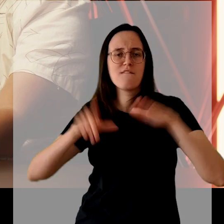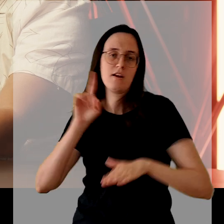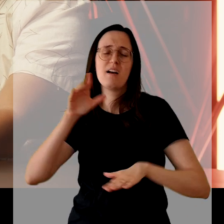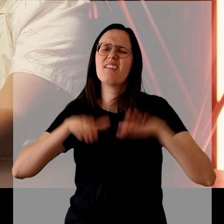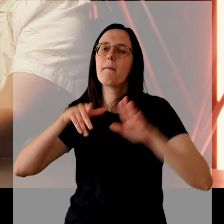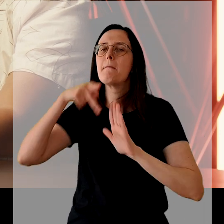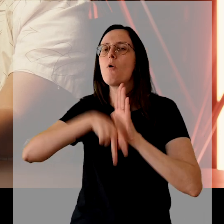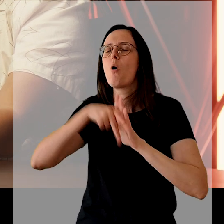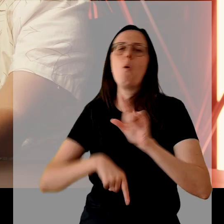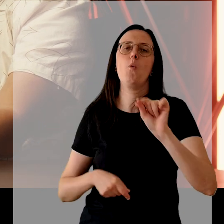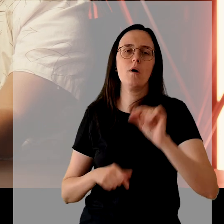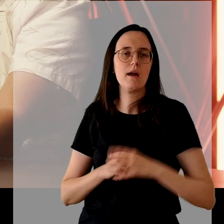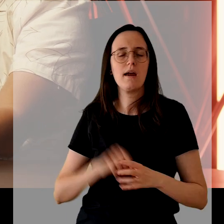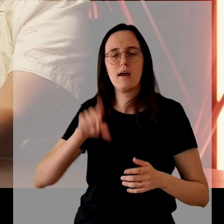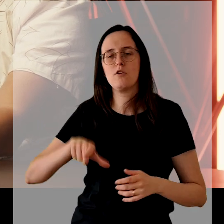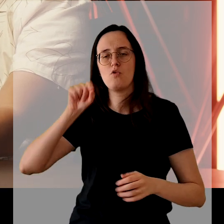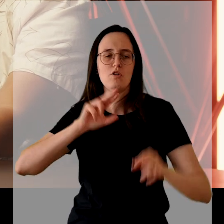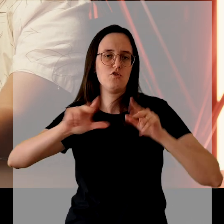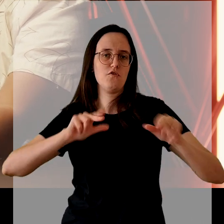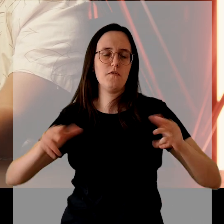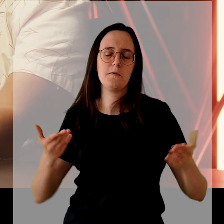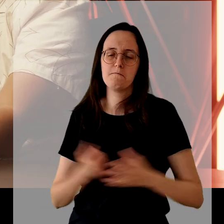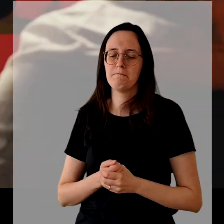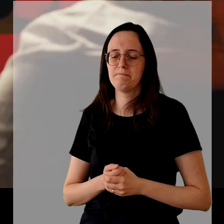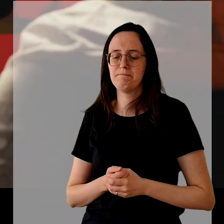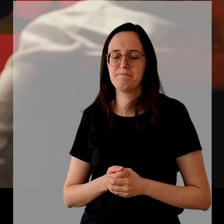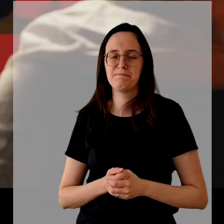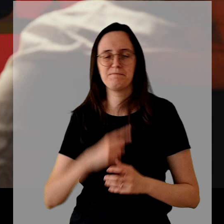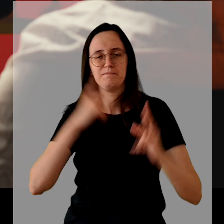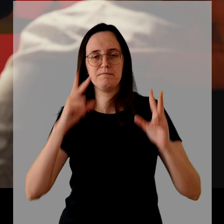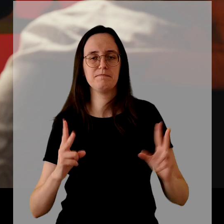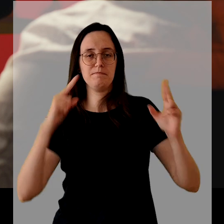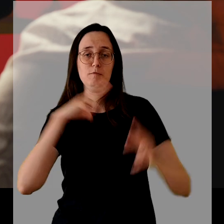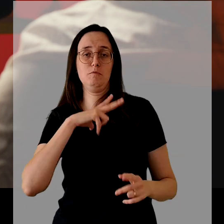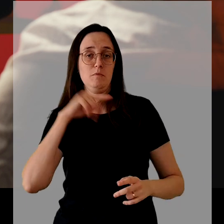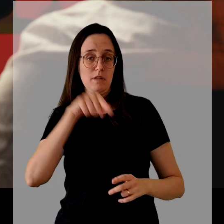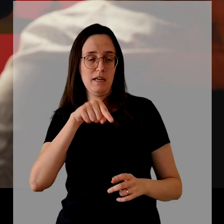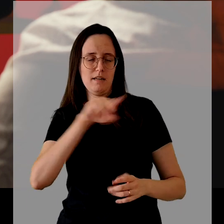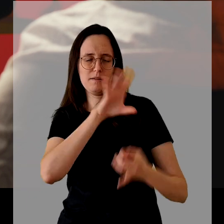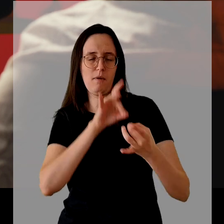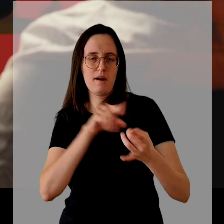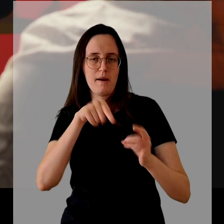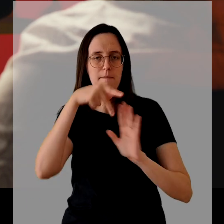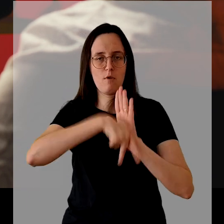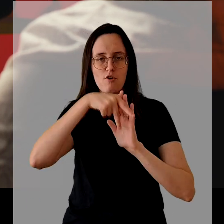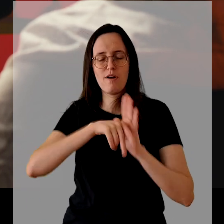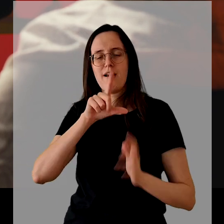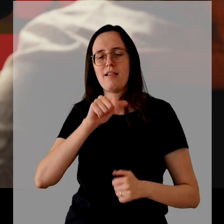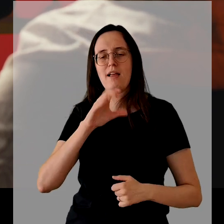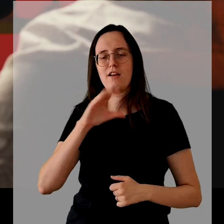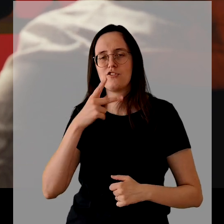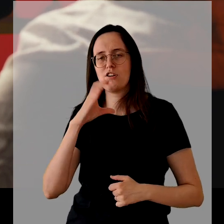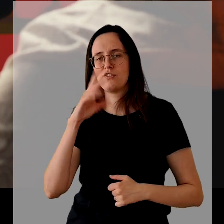do projeto, é uma escolha diferente, assim, né? Eu vejo uma particularidade nesse projeto do Latiantia